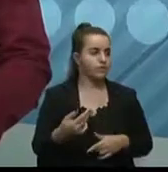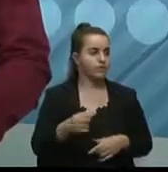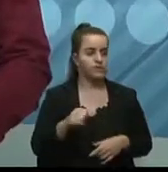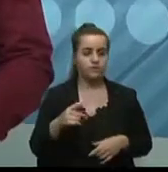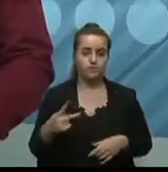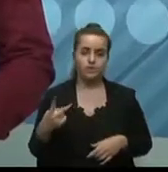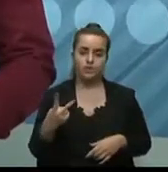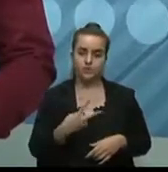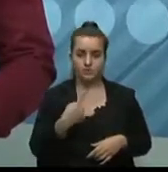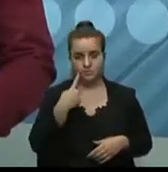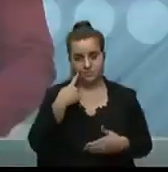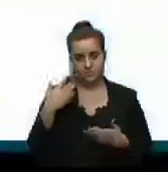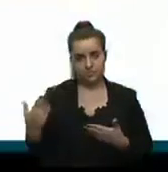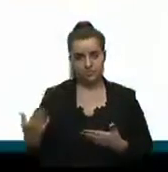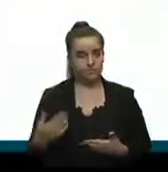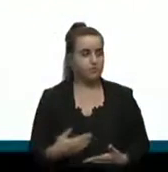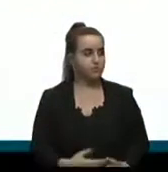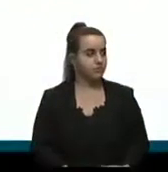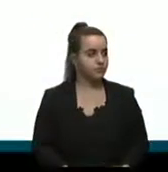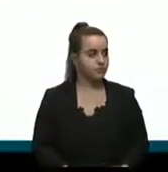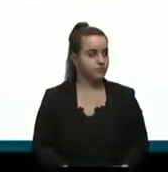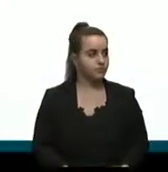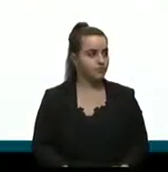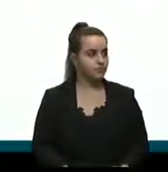situação problema 2. Acompanhe comigo no quadro.